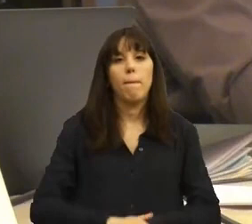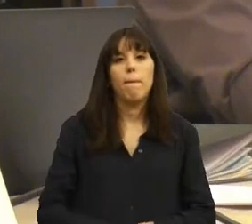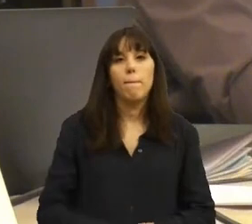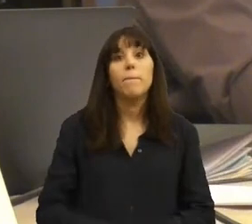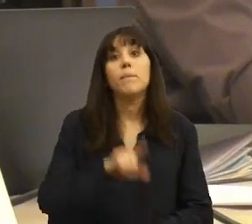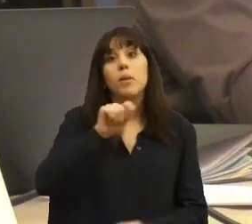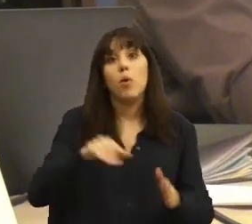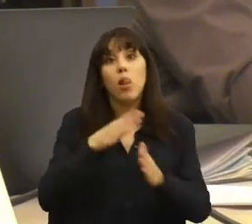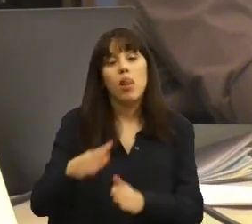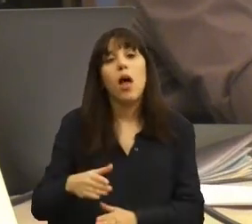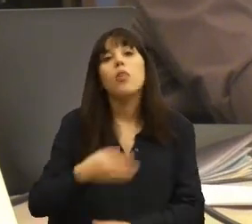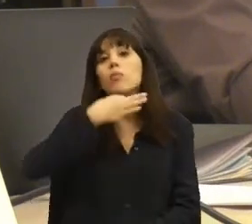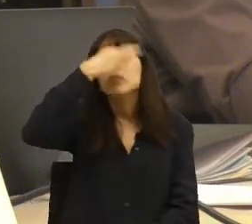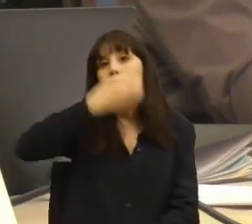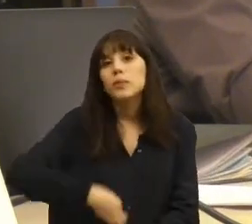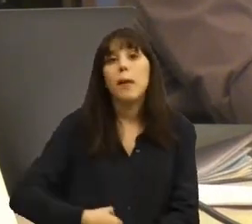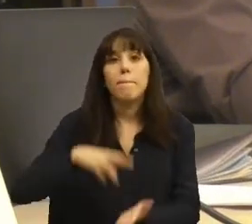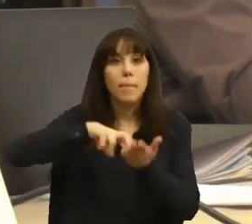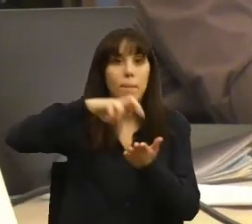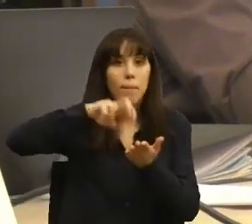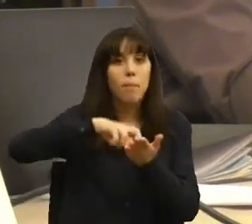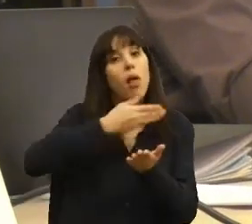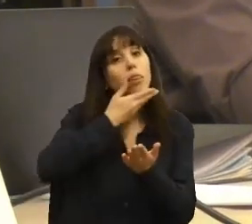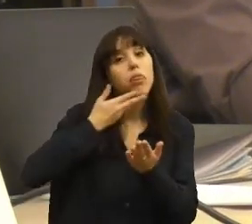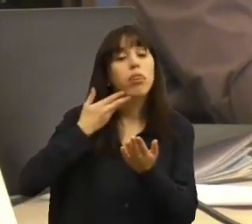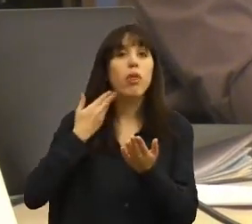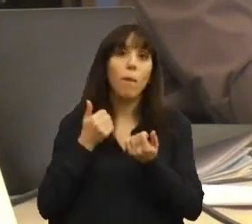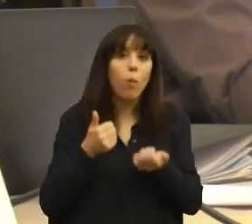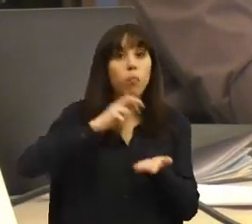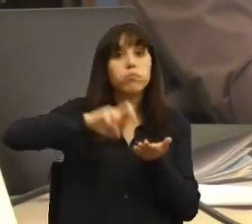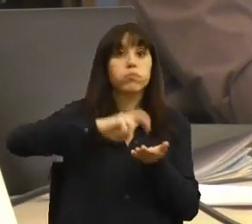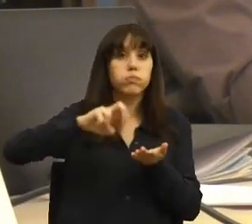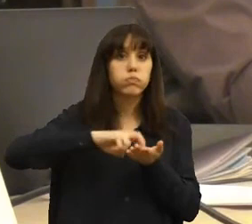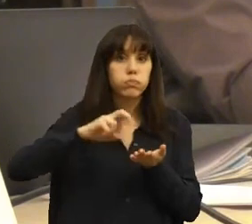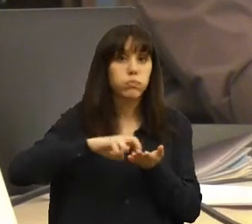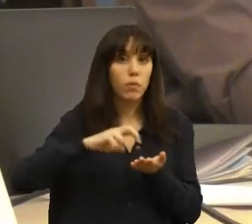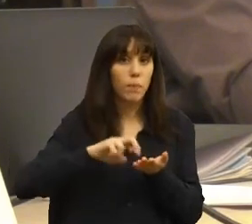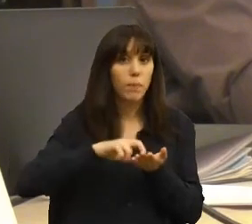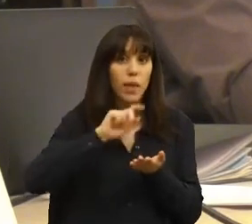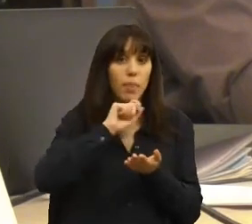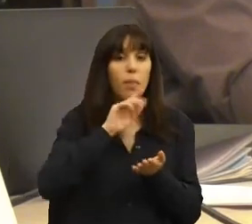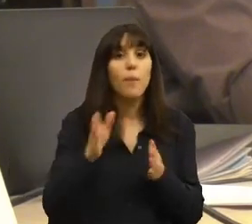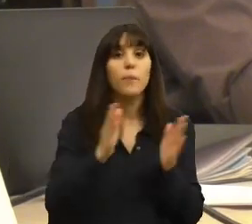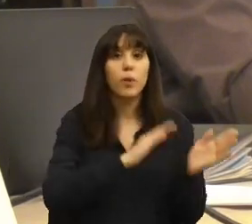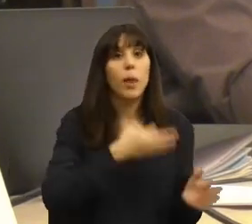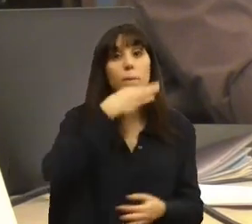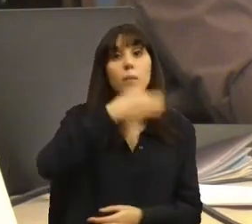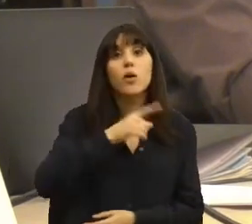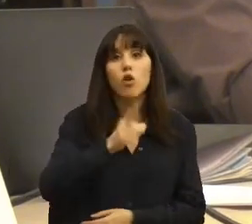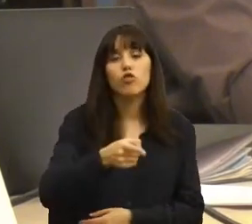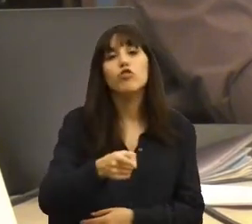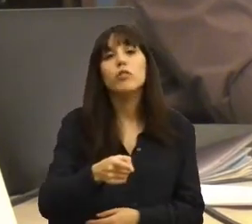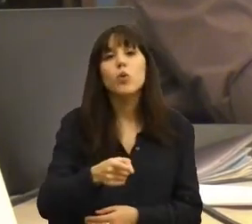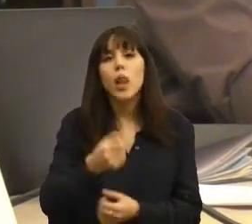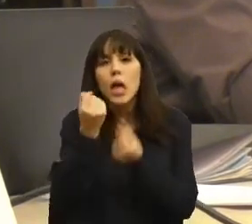Também deve ser assegurado um percurso pedonal acessível e, portanto, confortável e assegurar que o tráfego que ainda